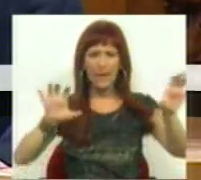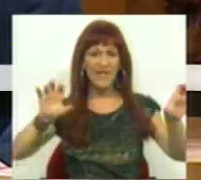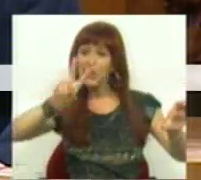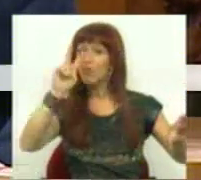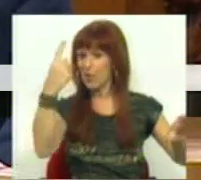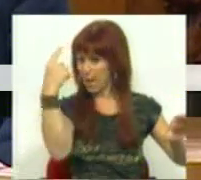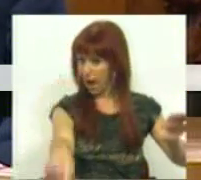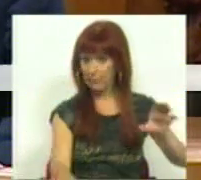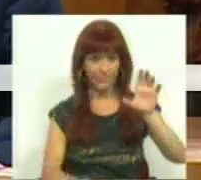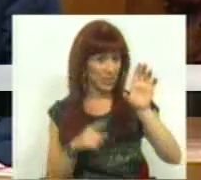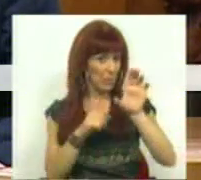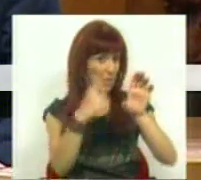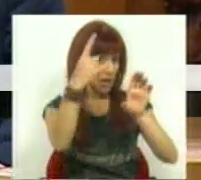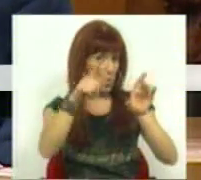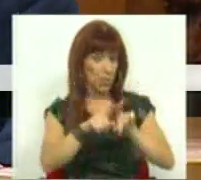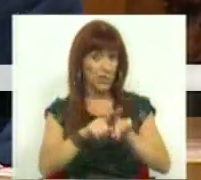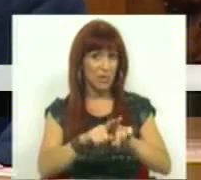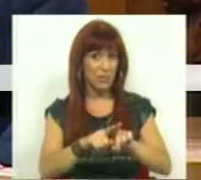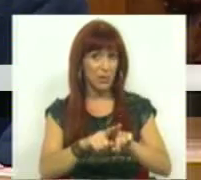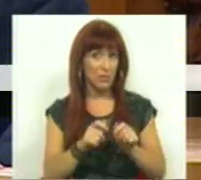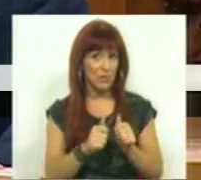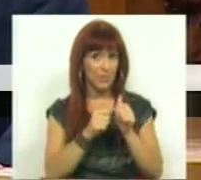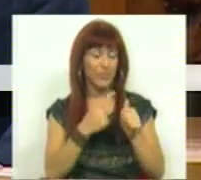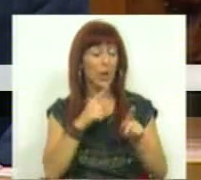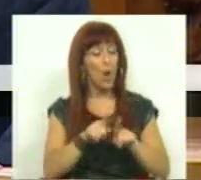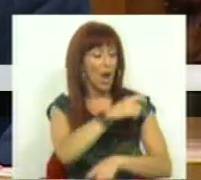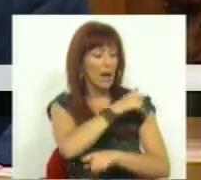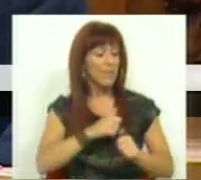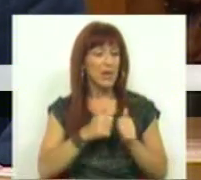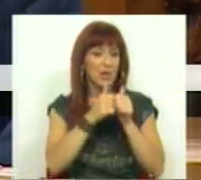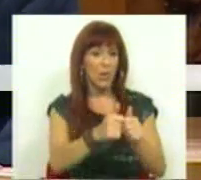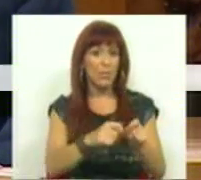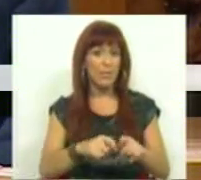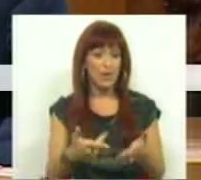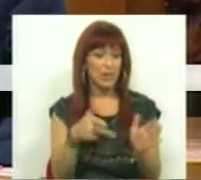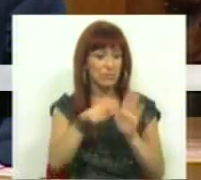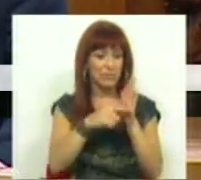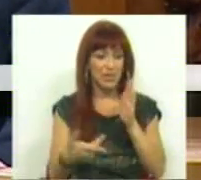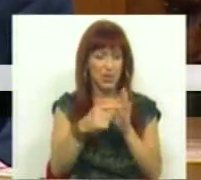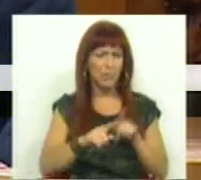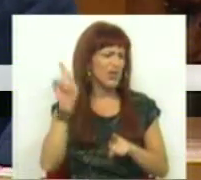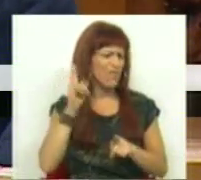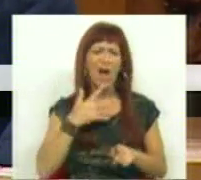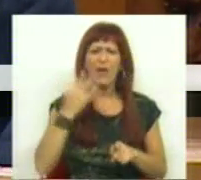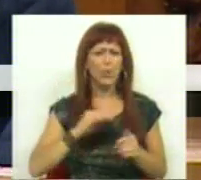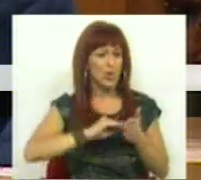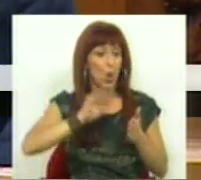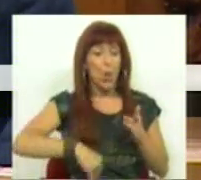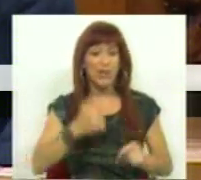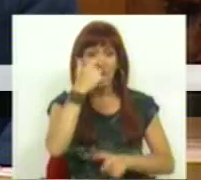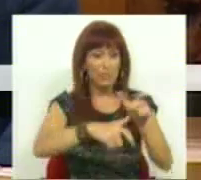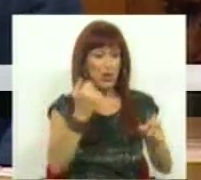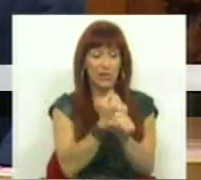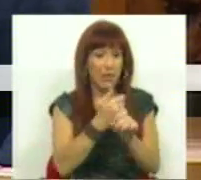países, um onde, em nome do cumprimento do acordo com a Troika, tudo vale e não há contrato com os trabalhadores que se aguente de